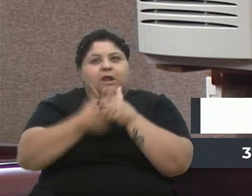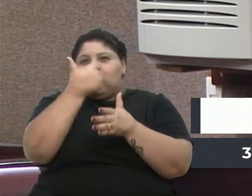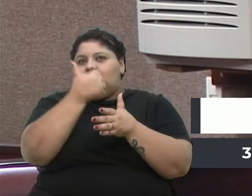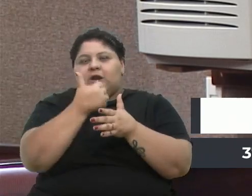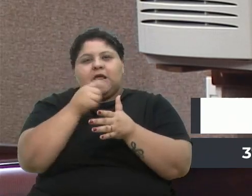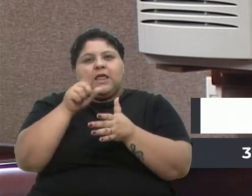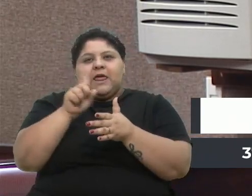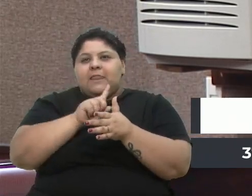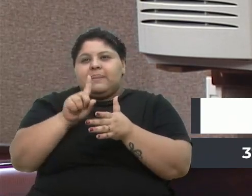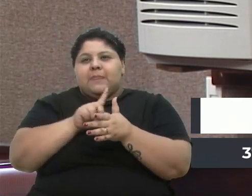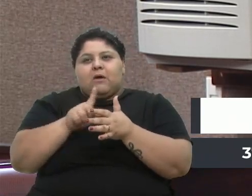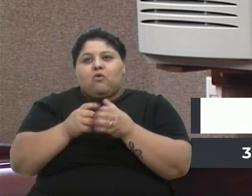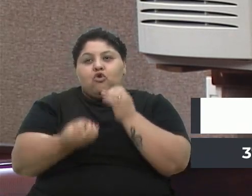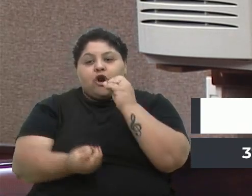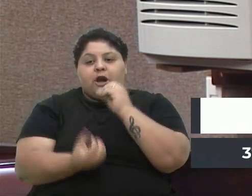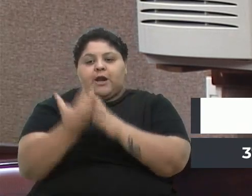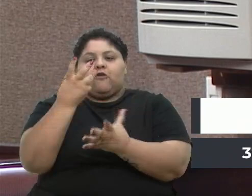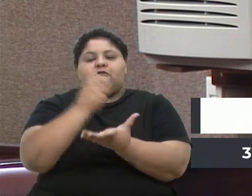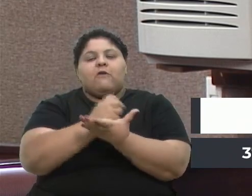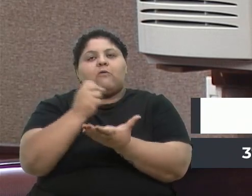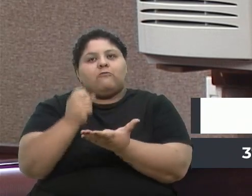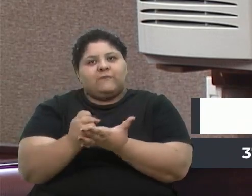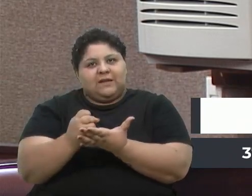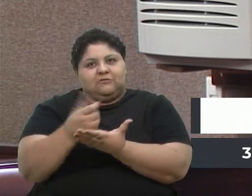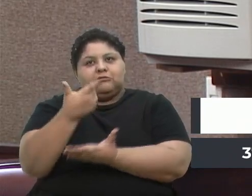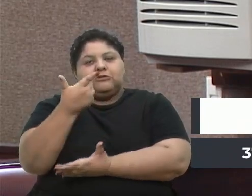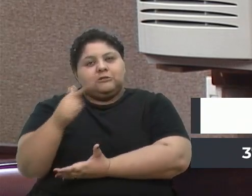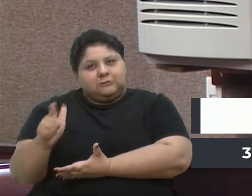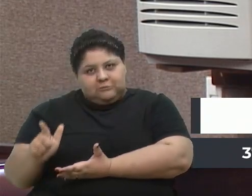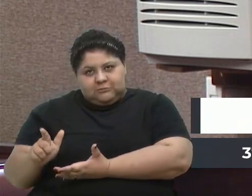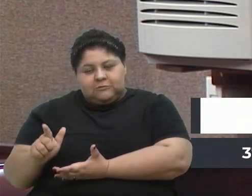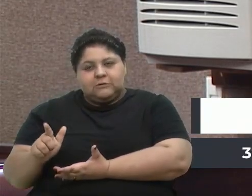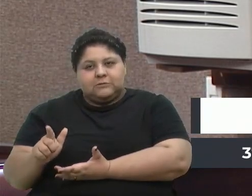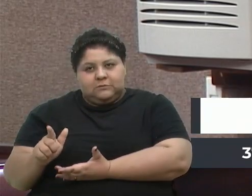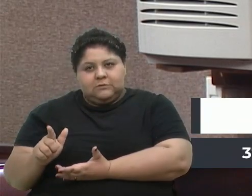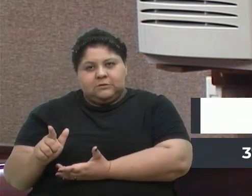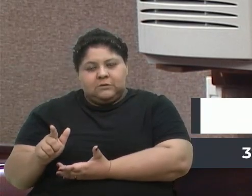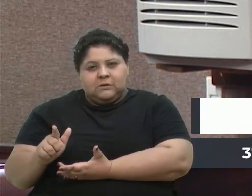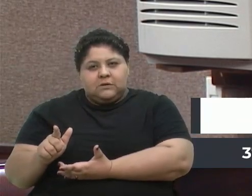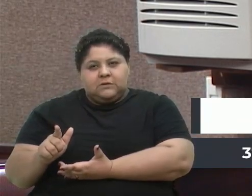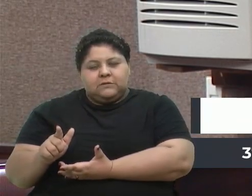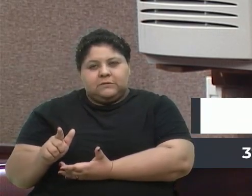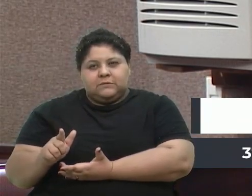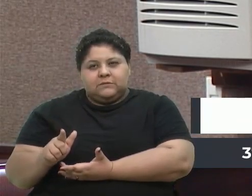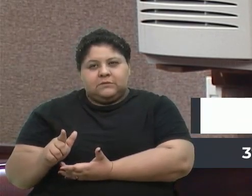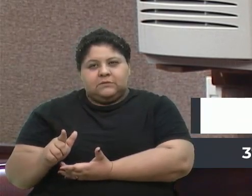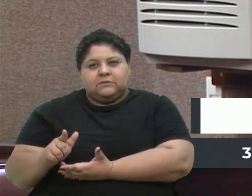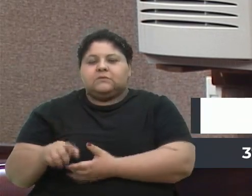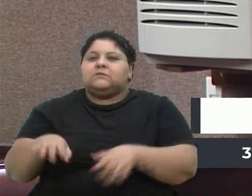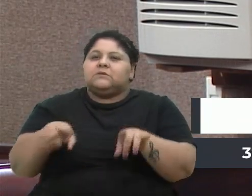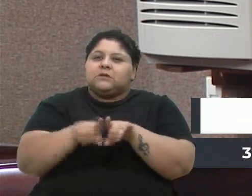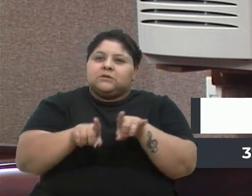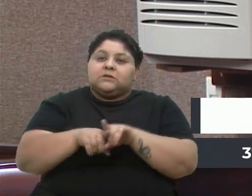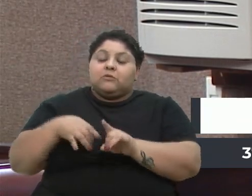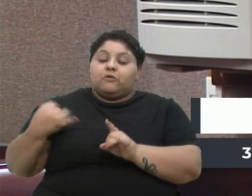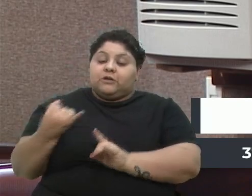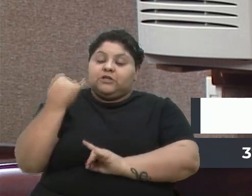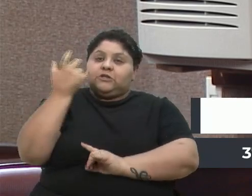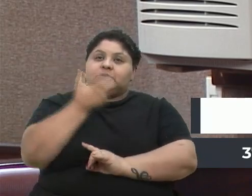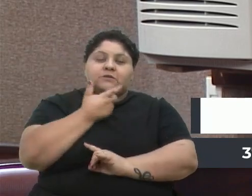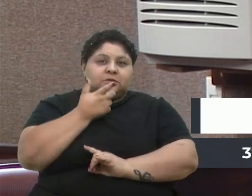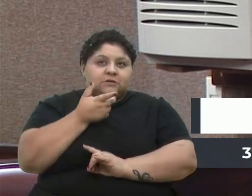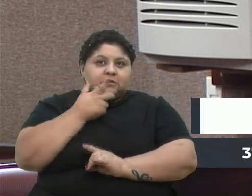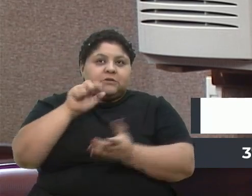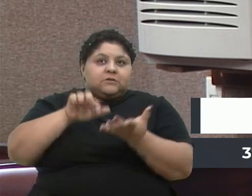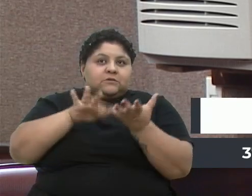20 funcionários, né, que, vamos dizer assim, na parte mais administrativa, né? E também é importante dizer que a Codeca